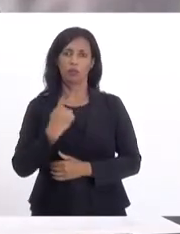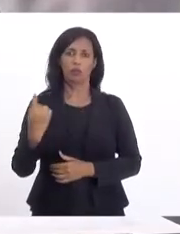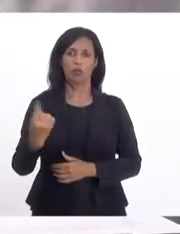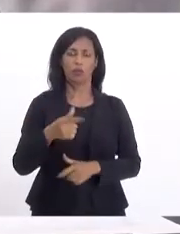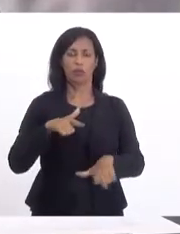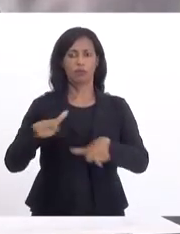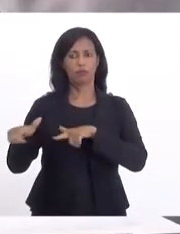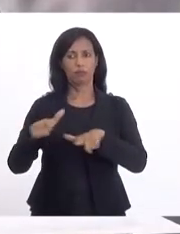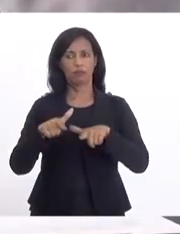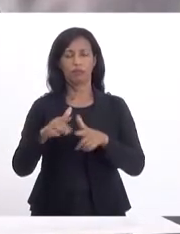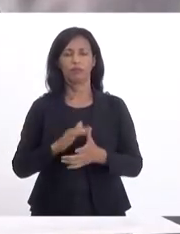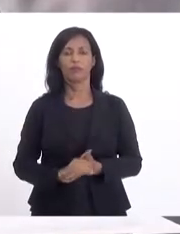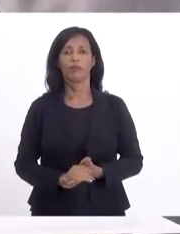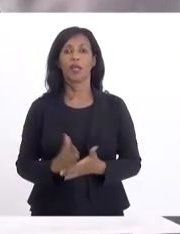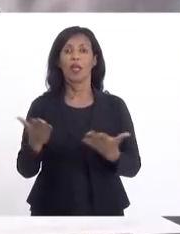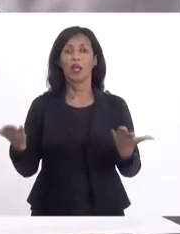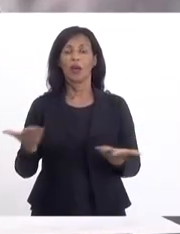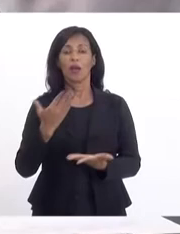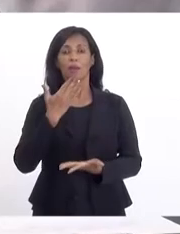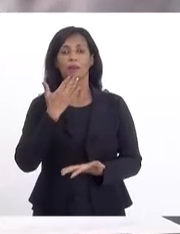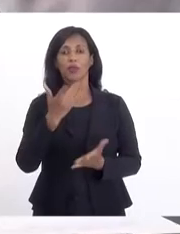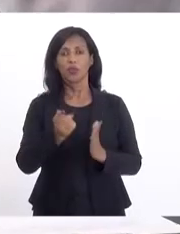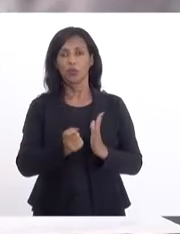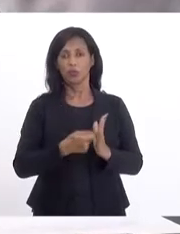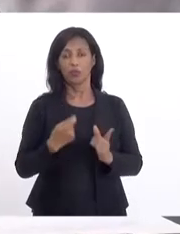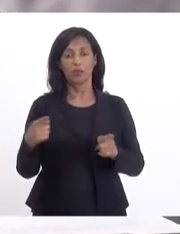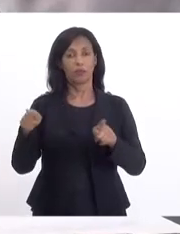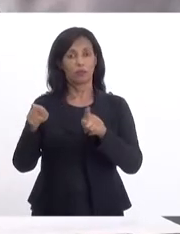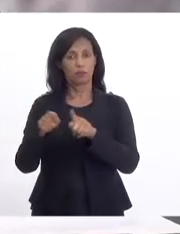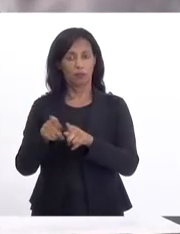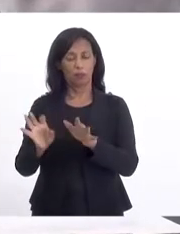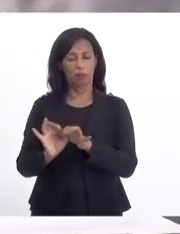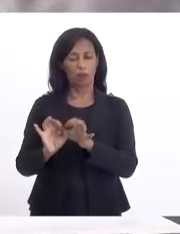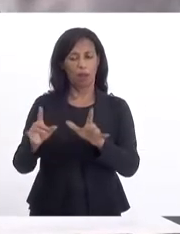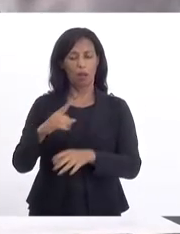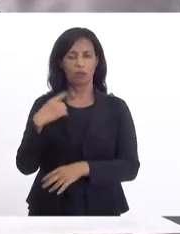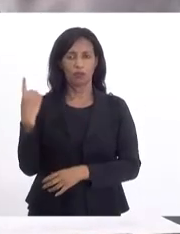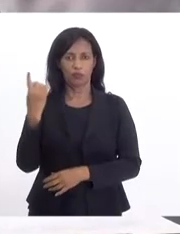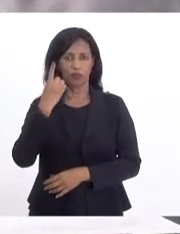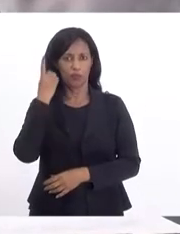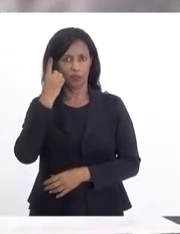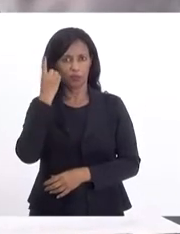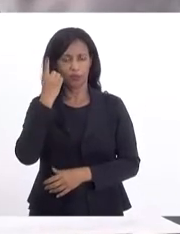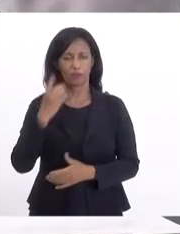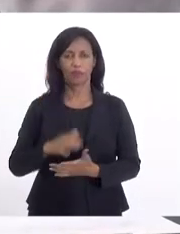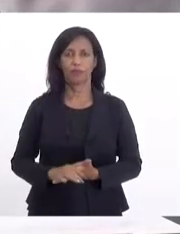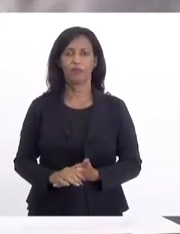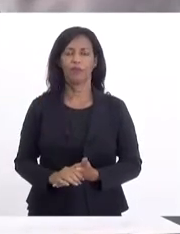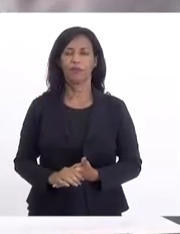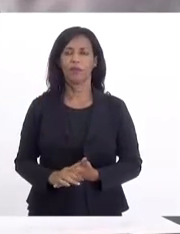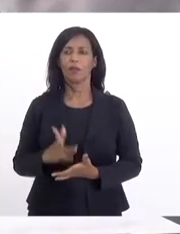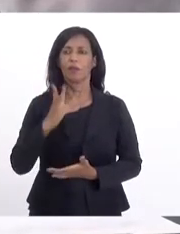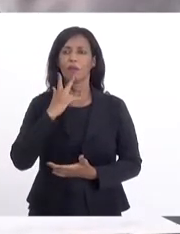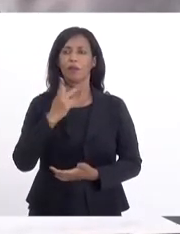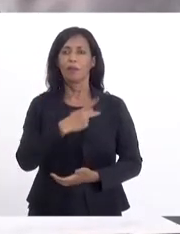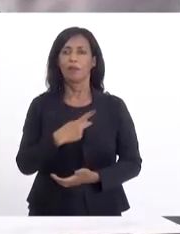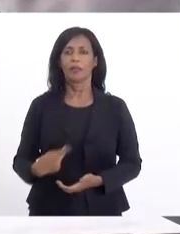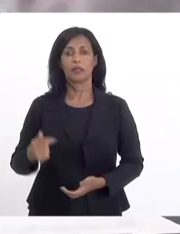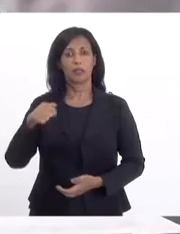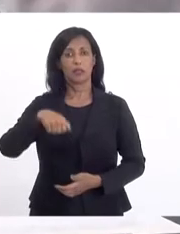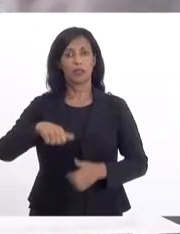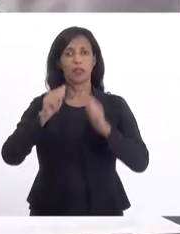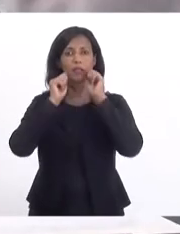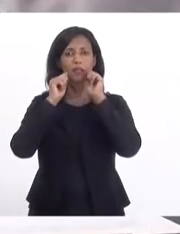de trabalho. Eu queria pedir autorização também aos senhores deputados para que eu fale com o presidente da